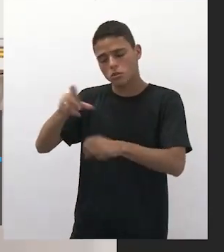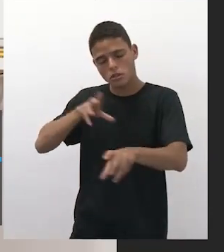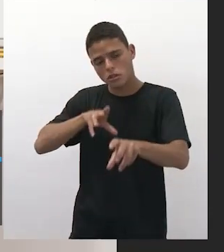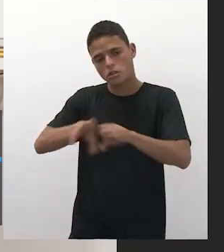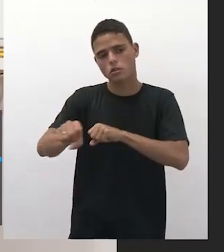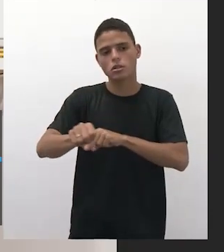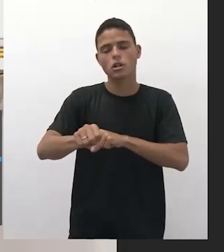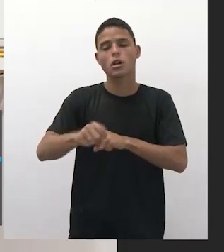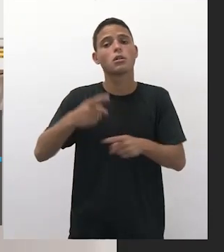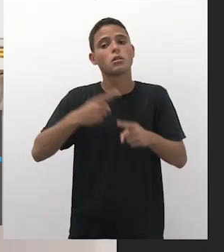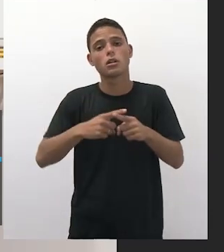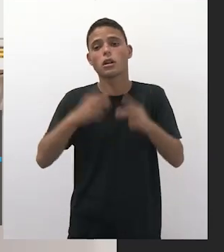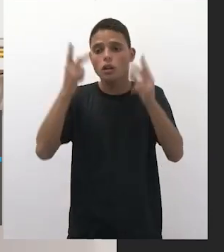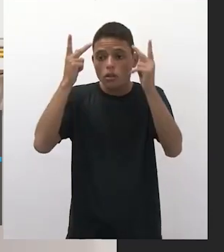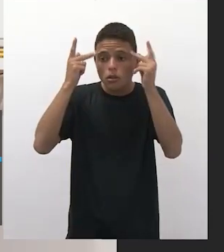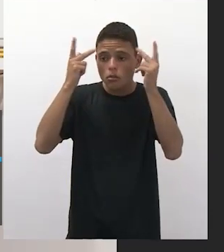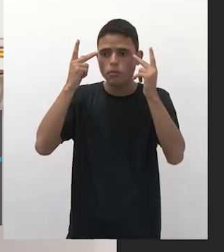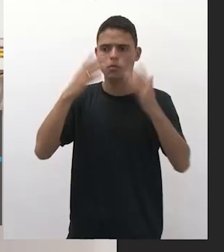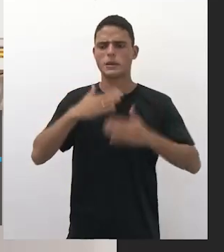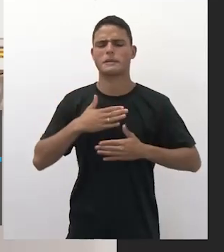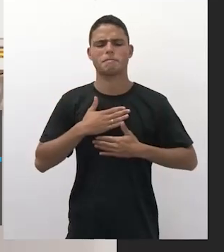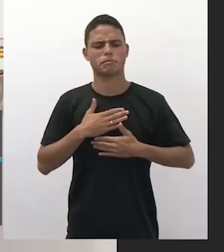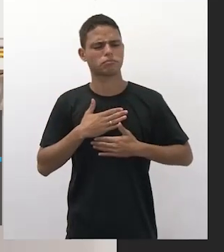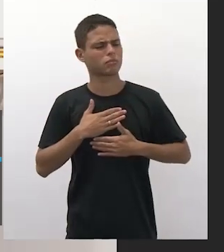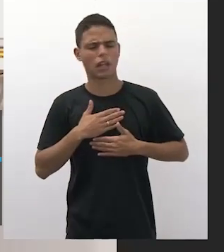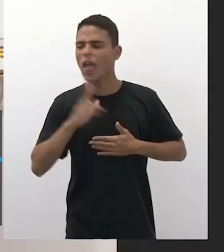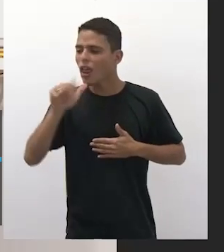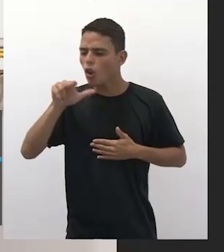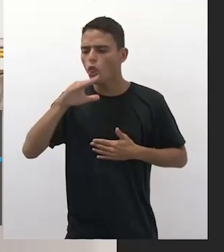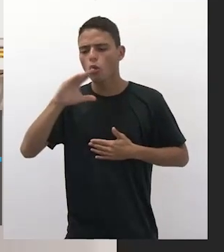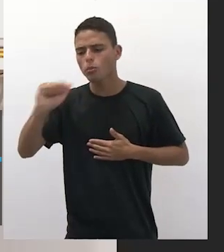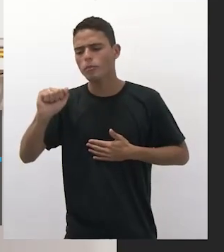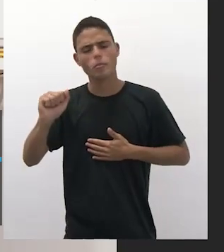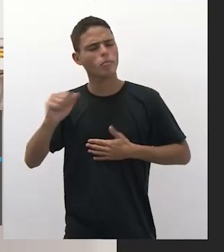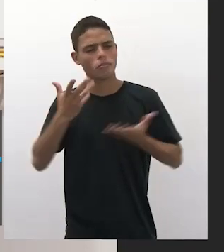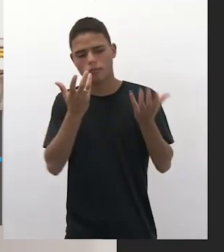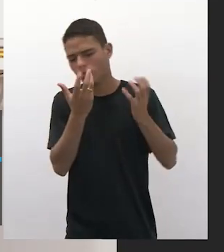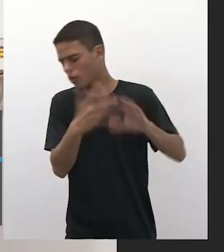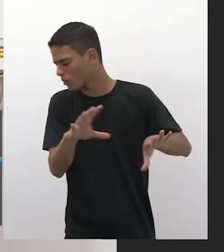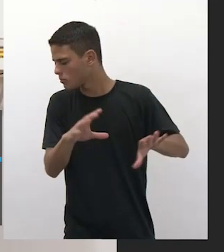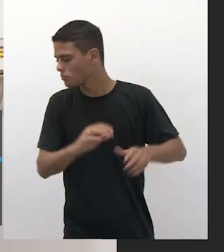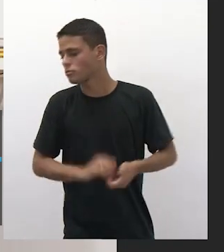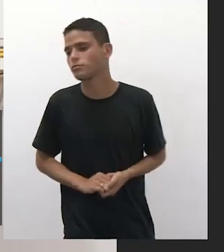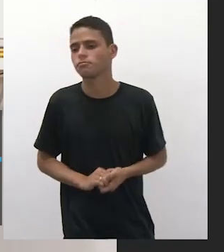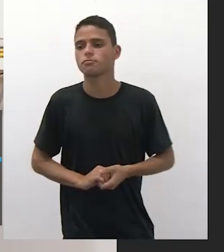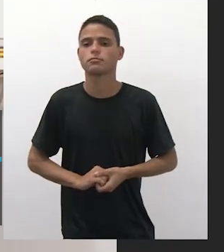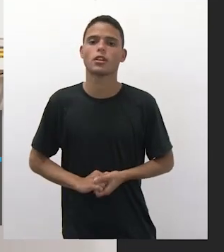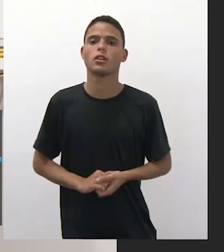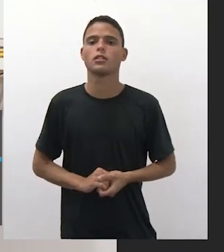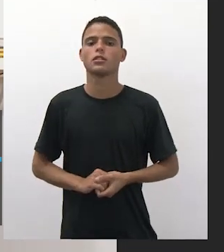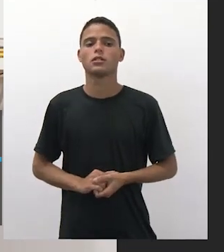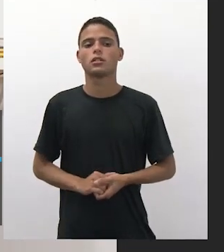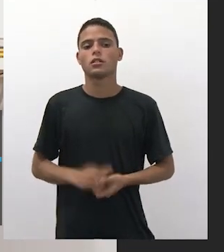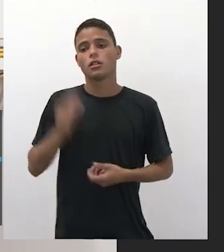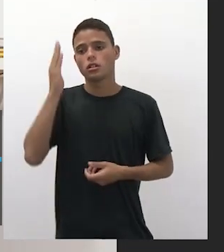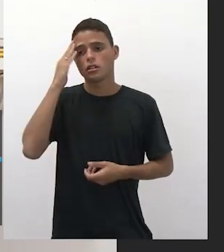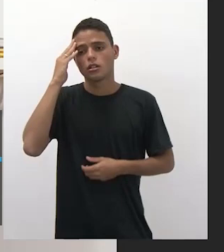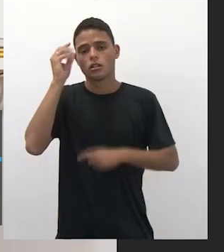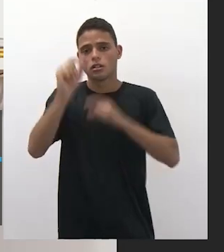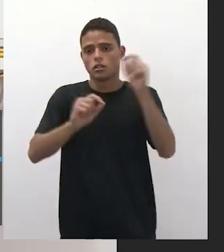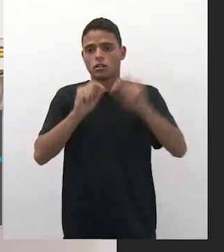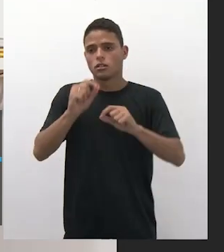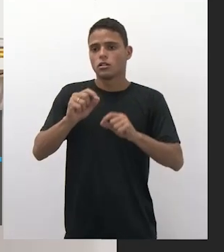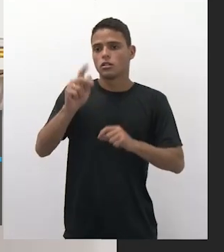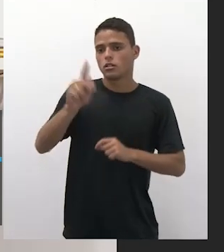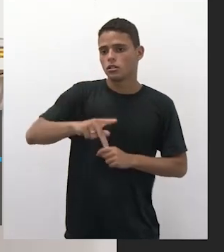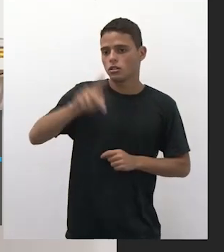né? Mas para mim não era, eu não queria aquilo para mim. Né? Só sei que essa professora